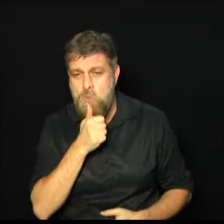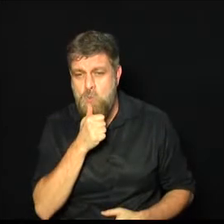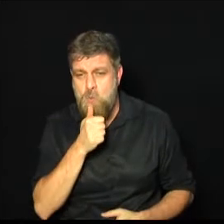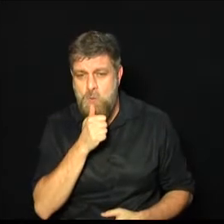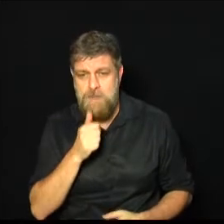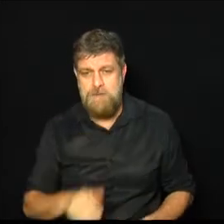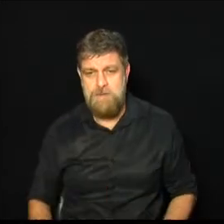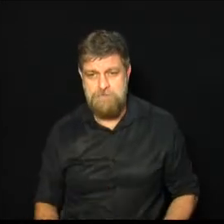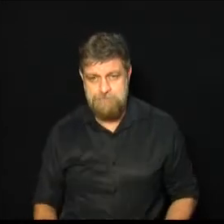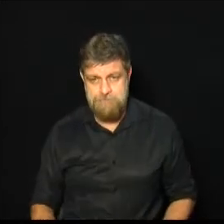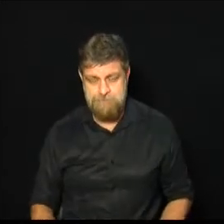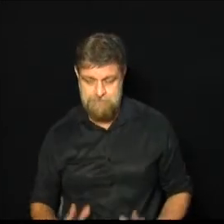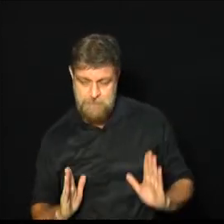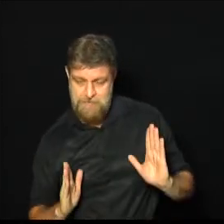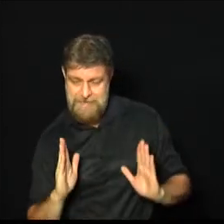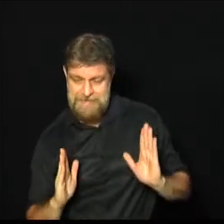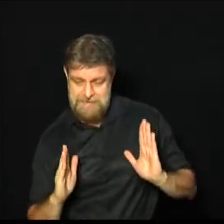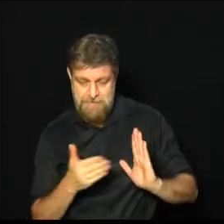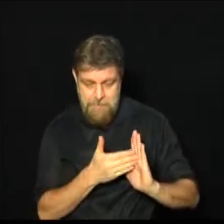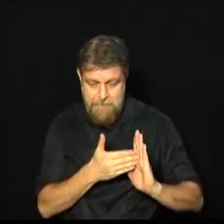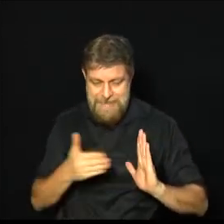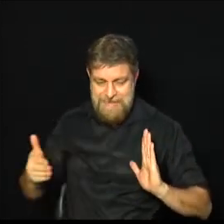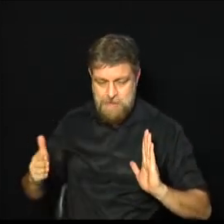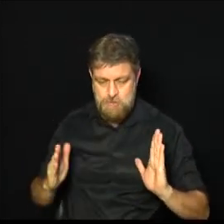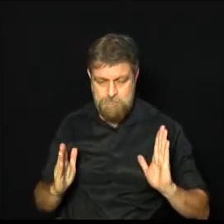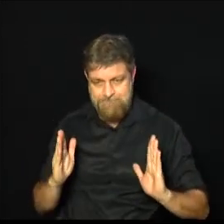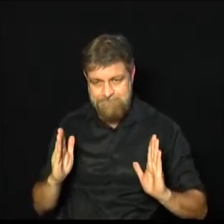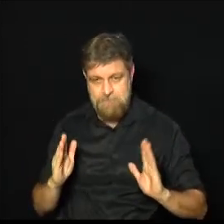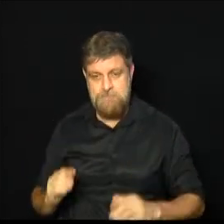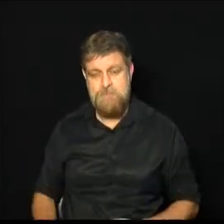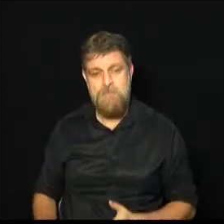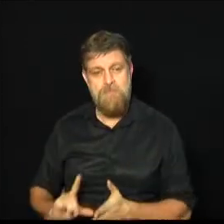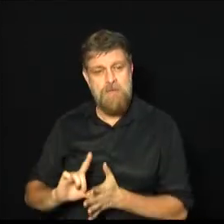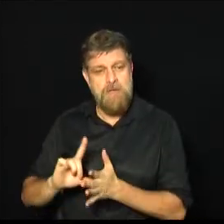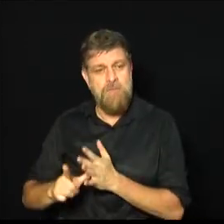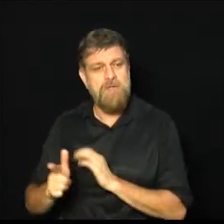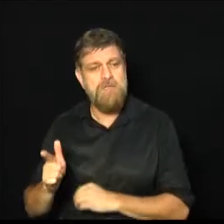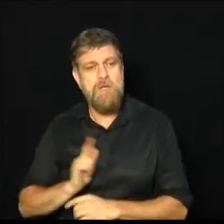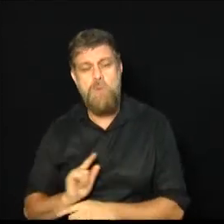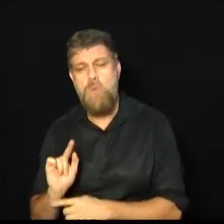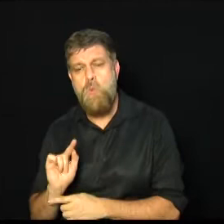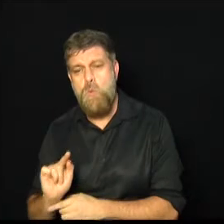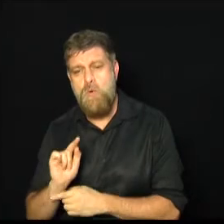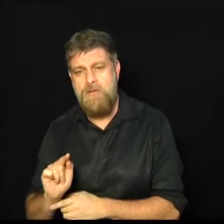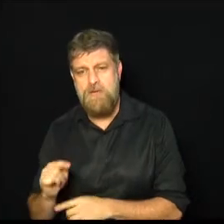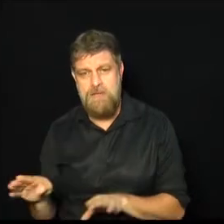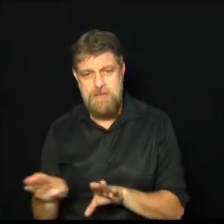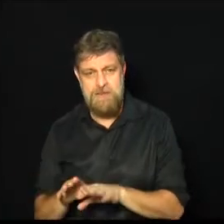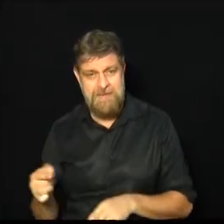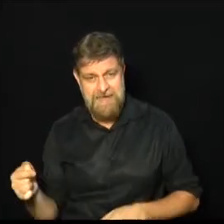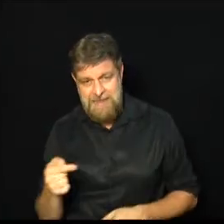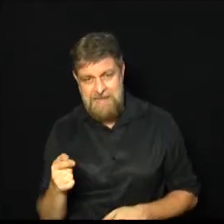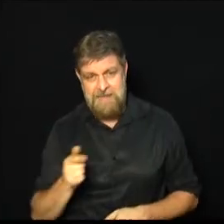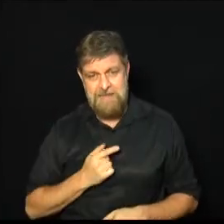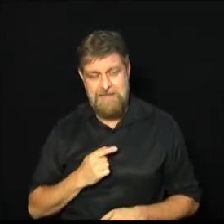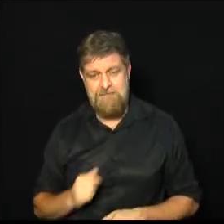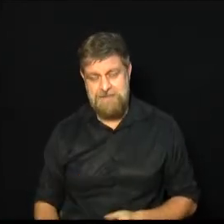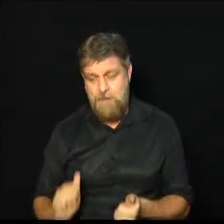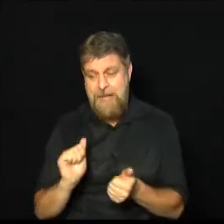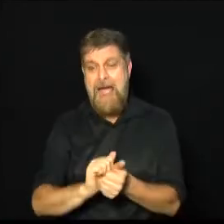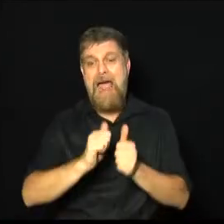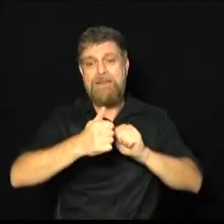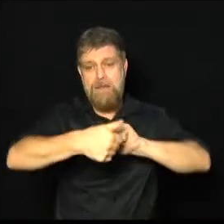desse trecho aqui. Depois, nós temos também, nesse trecho, nós vamos fazer uma